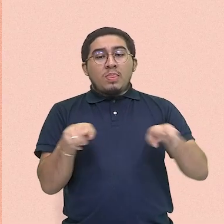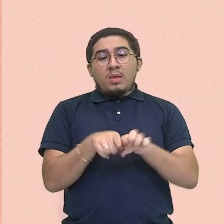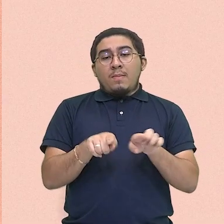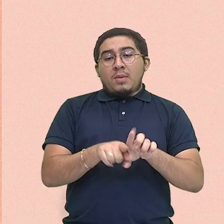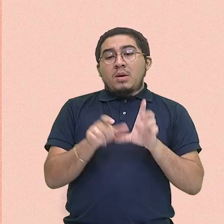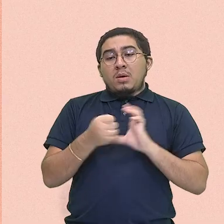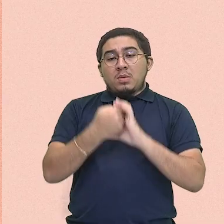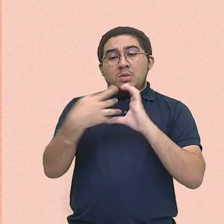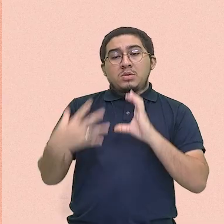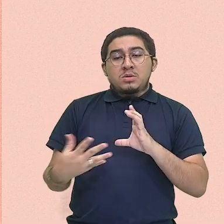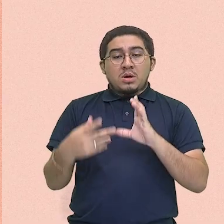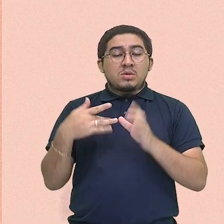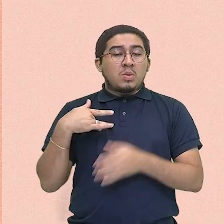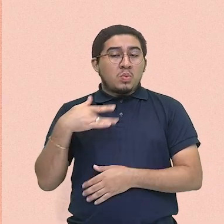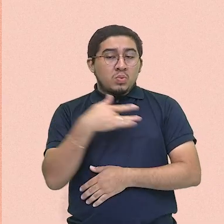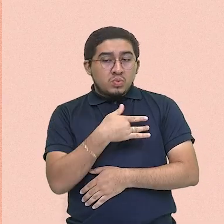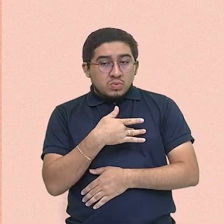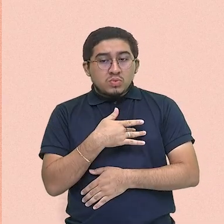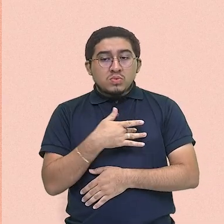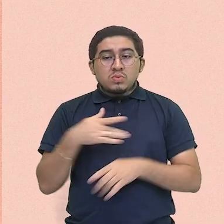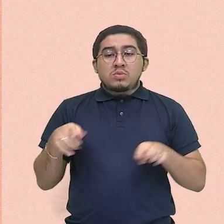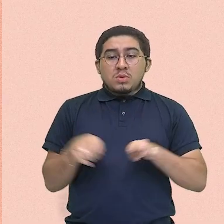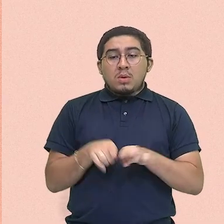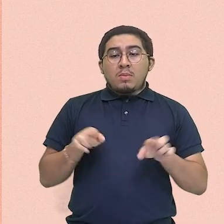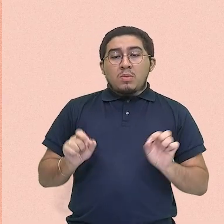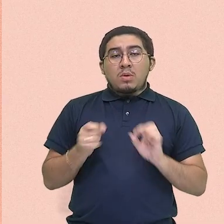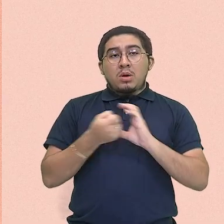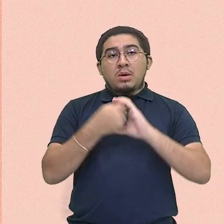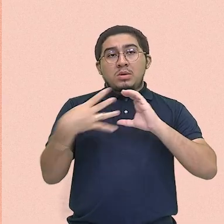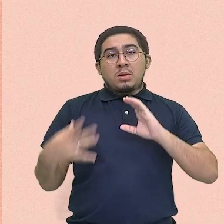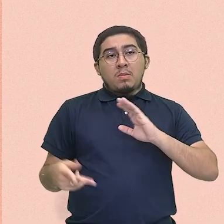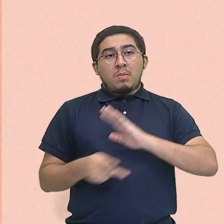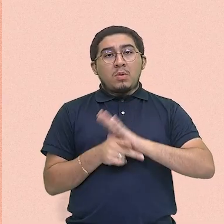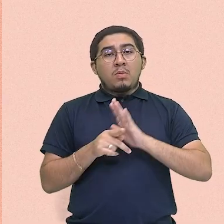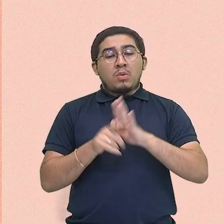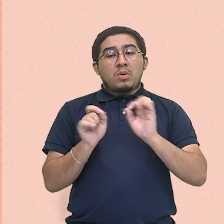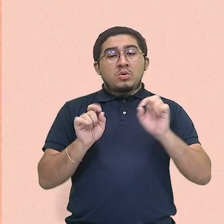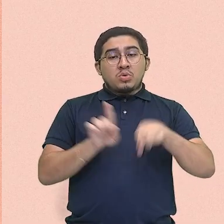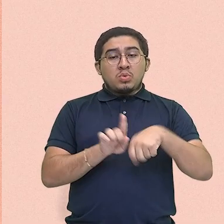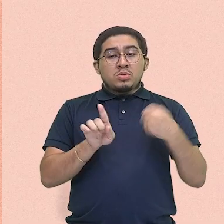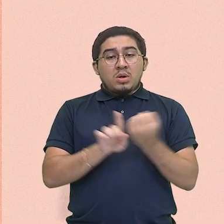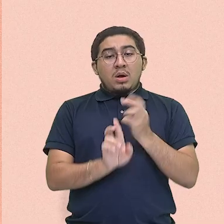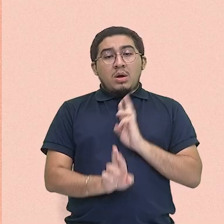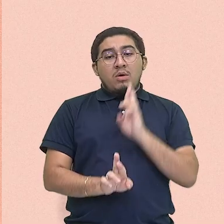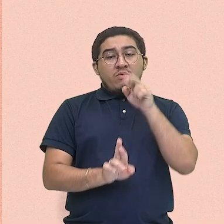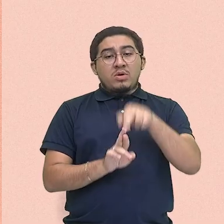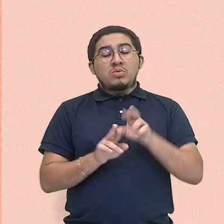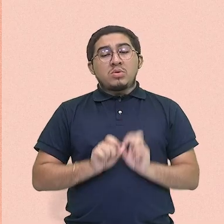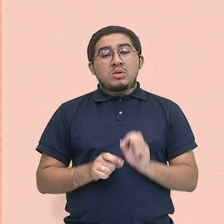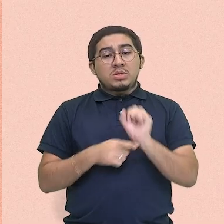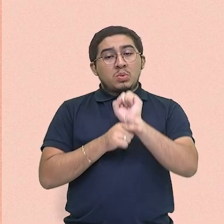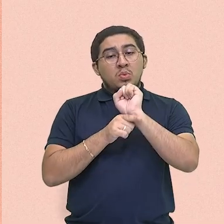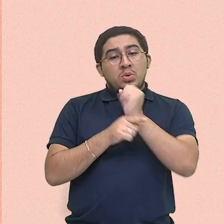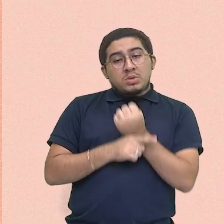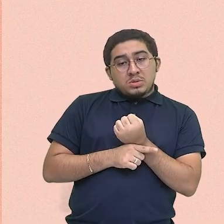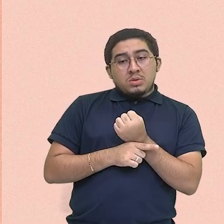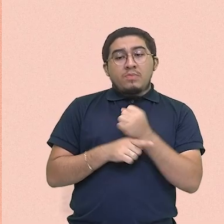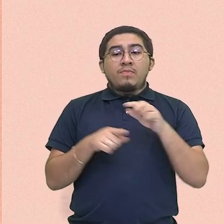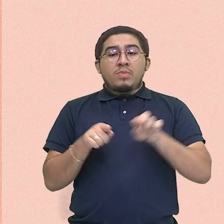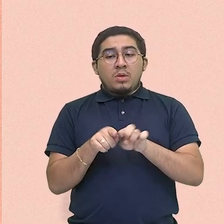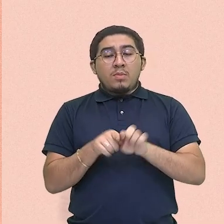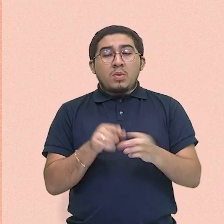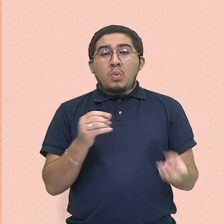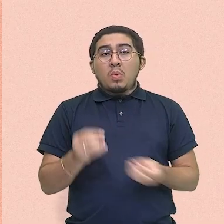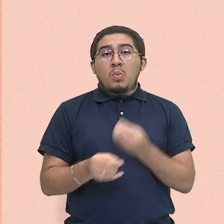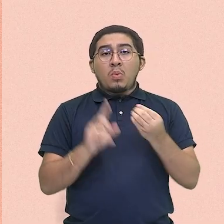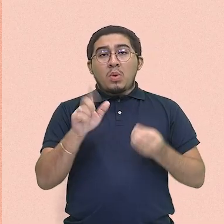os aspectos da saúde, as características sociais a respeito de segurança, como é que